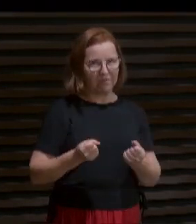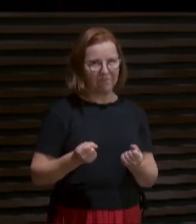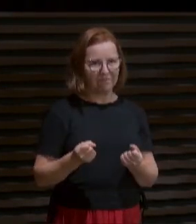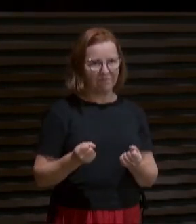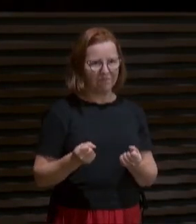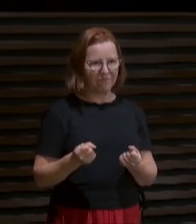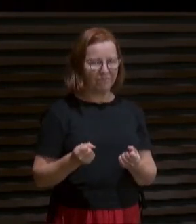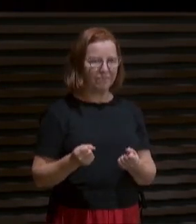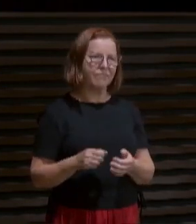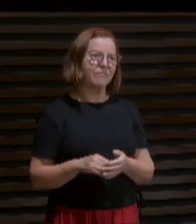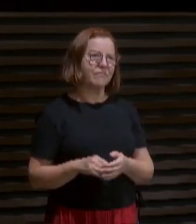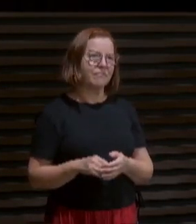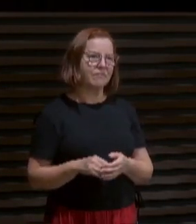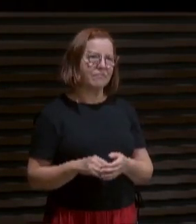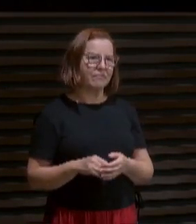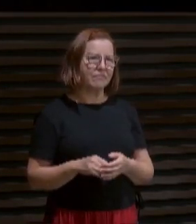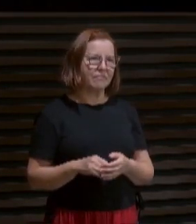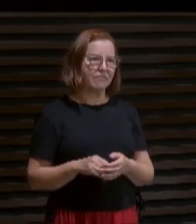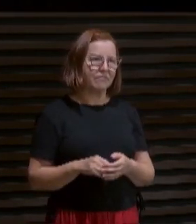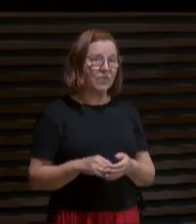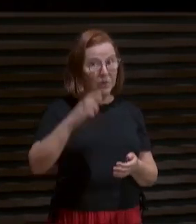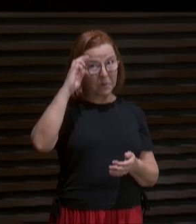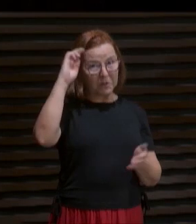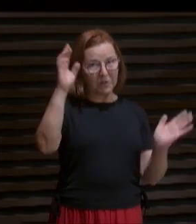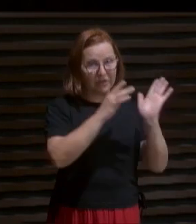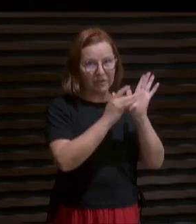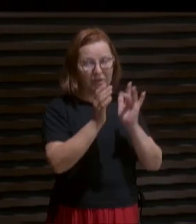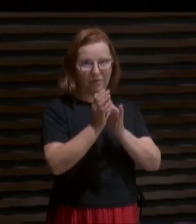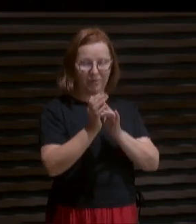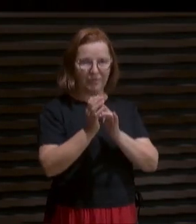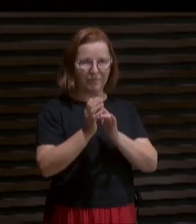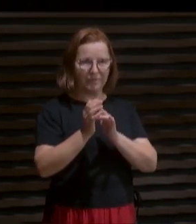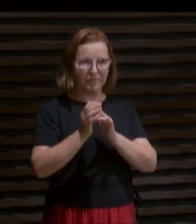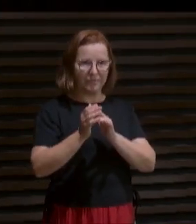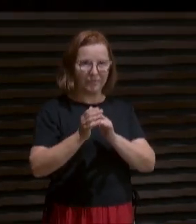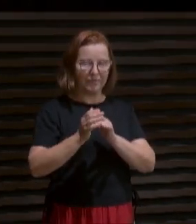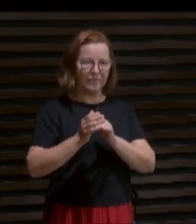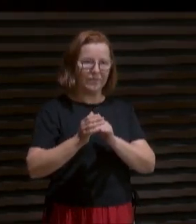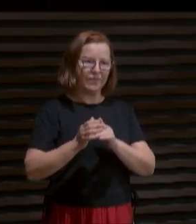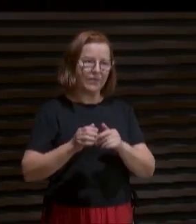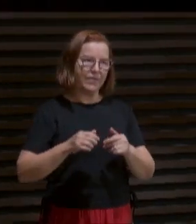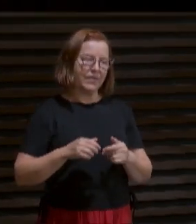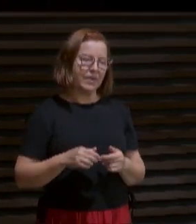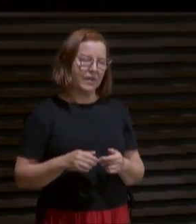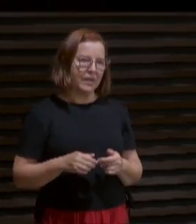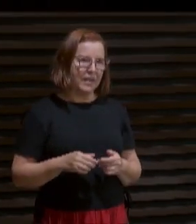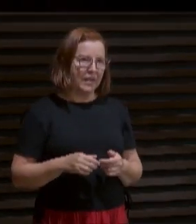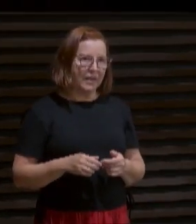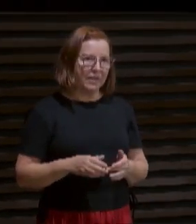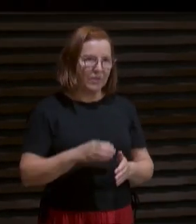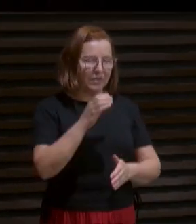E quando o Senhor Jesus está no crepúsculo do seu ministério terreno, no capítulo 16, no